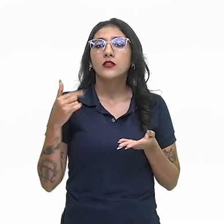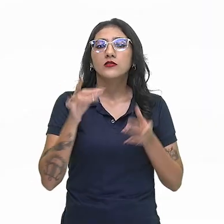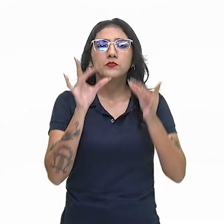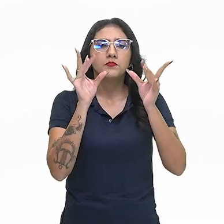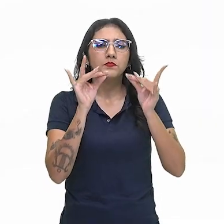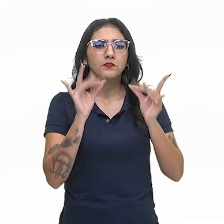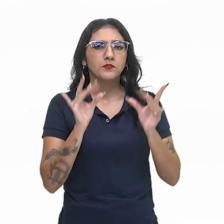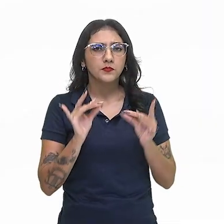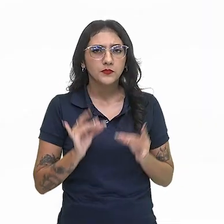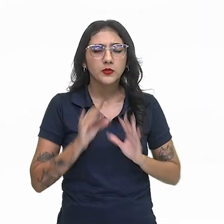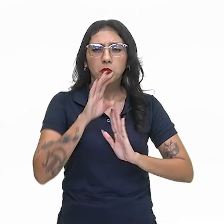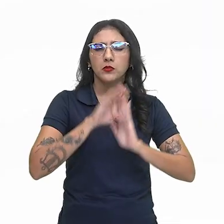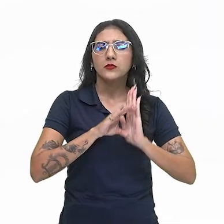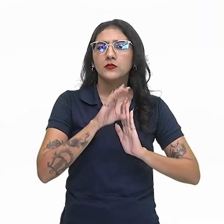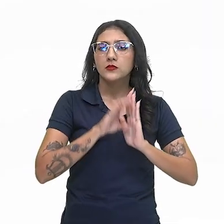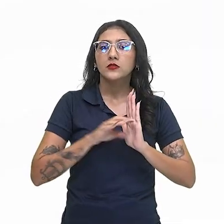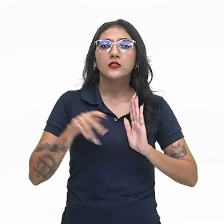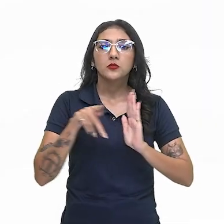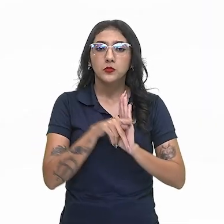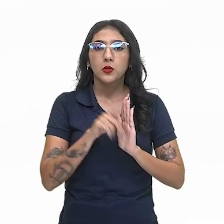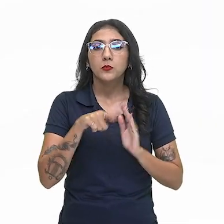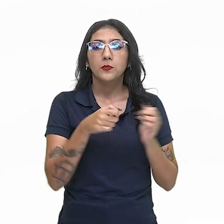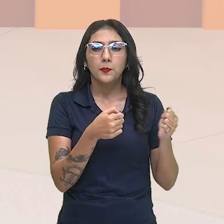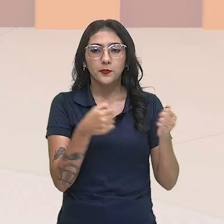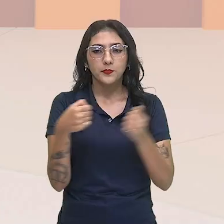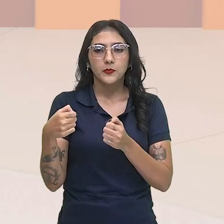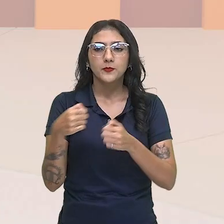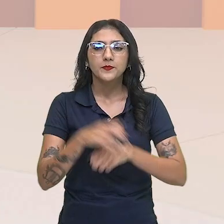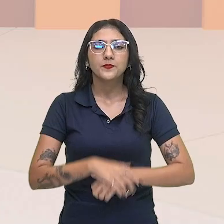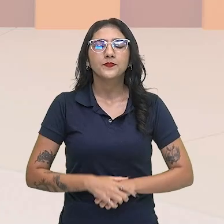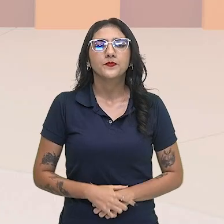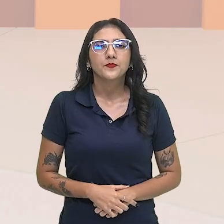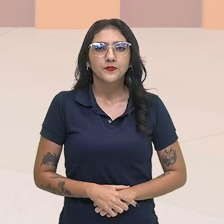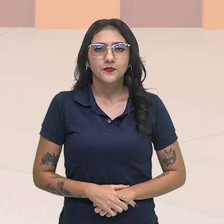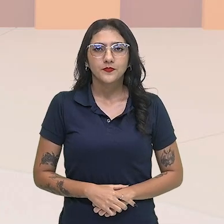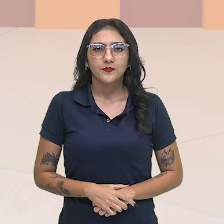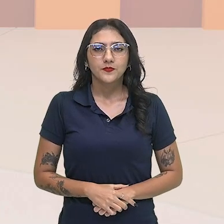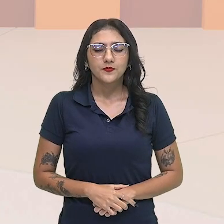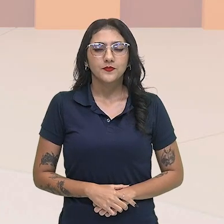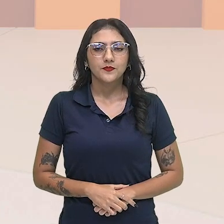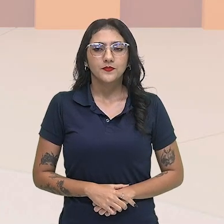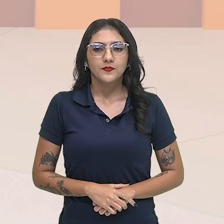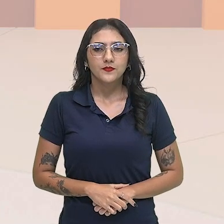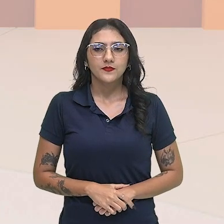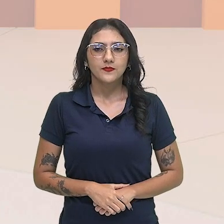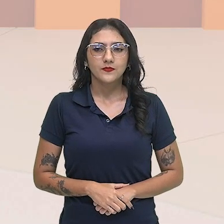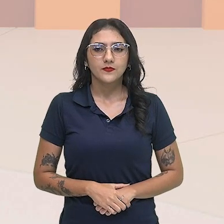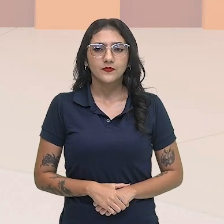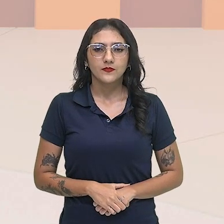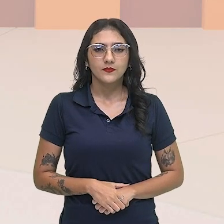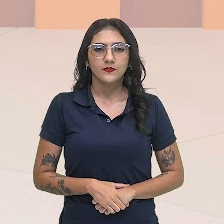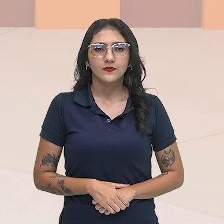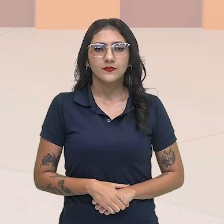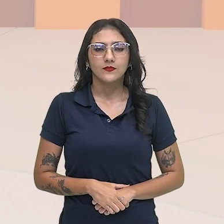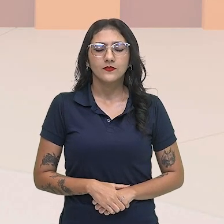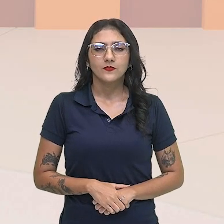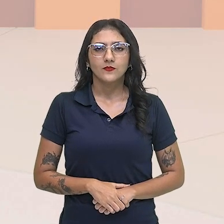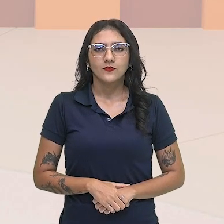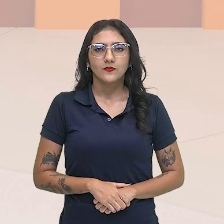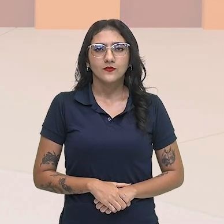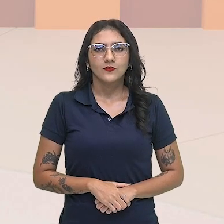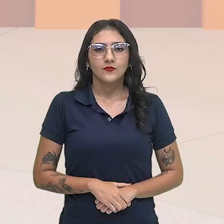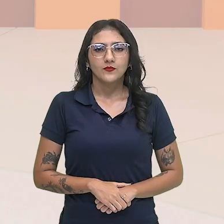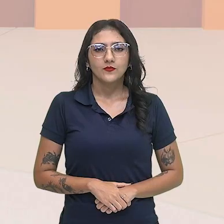como o conceito e a definição desse poder. Vamos lá? Muito bem. Então vejam lá,